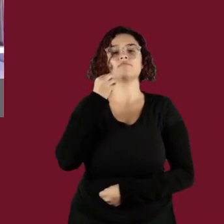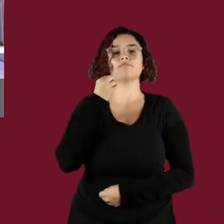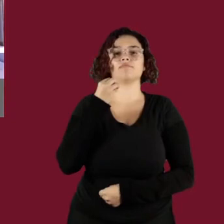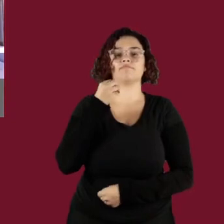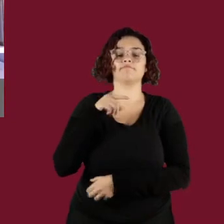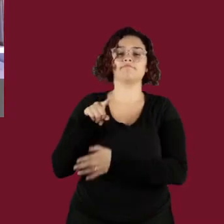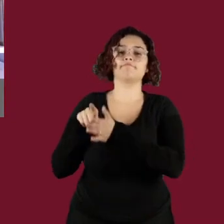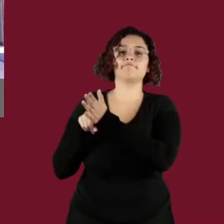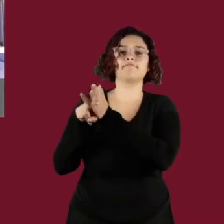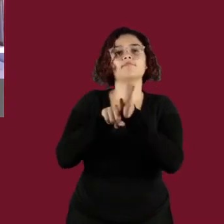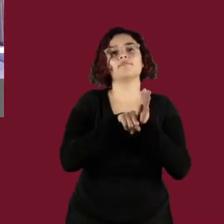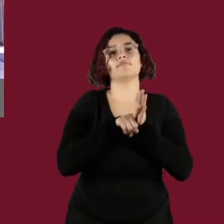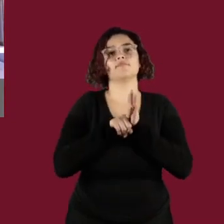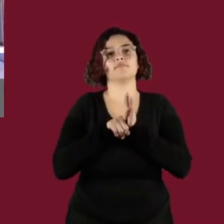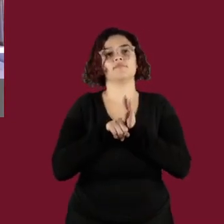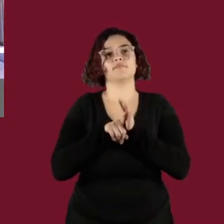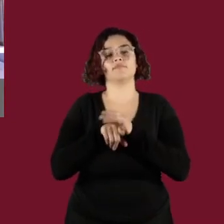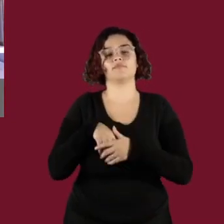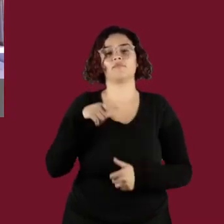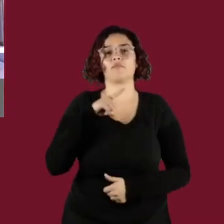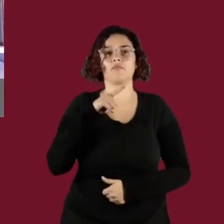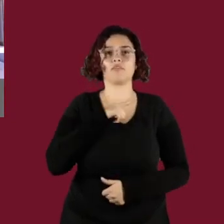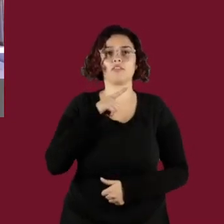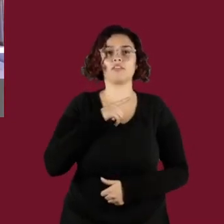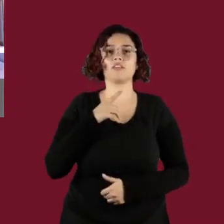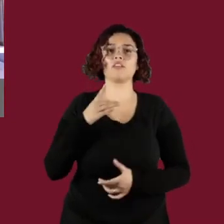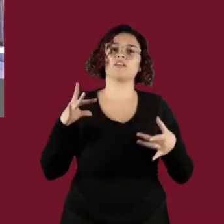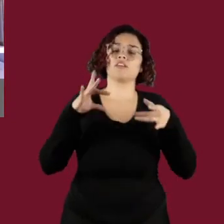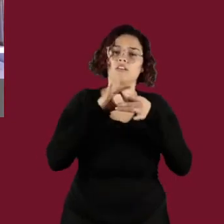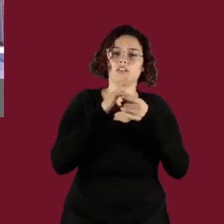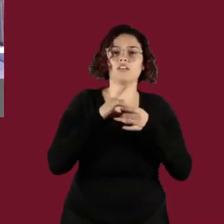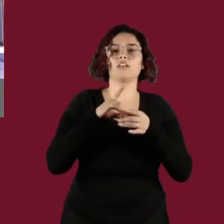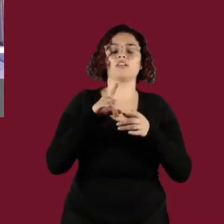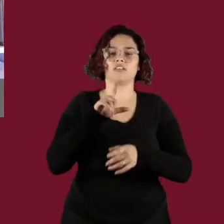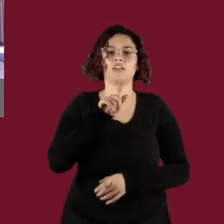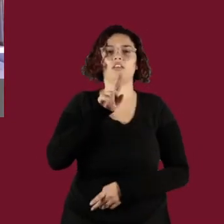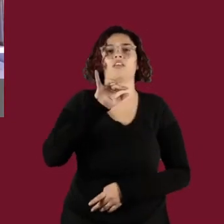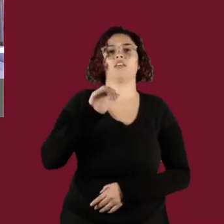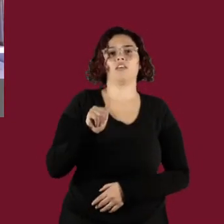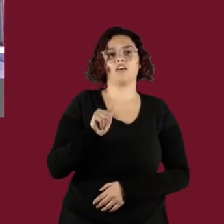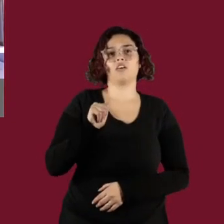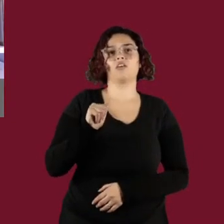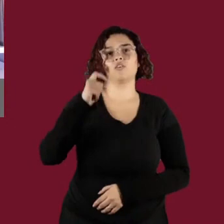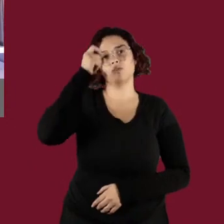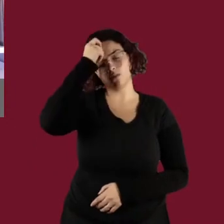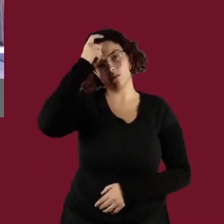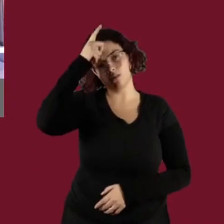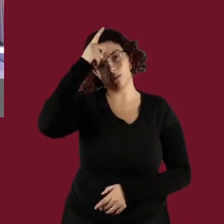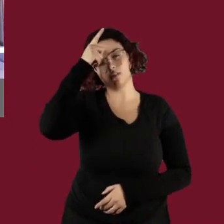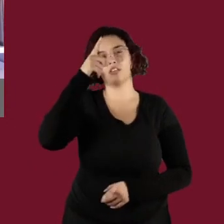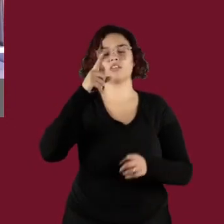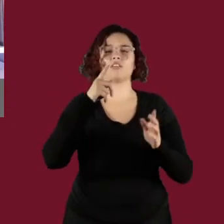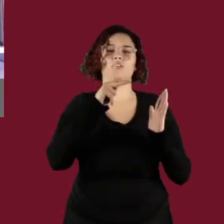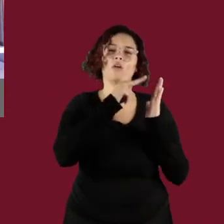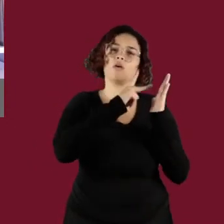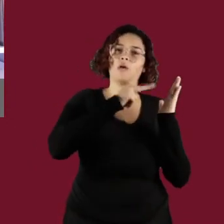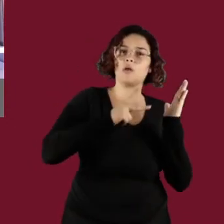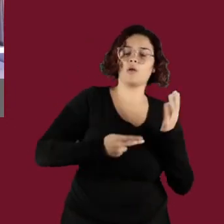é? Nós temos vários dias ligados à cultura durante o ano. Temos o dia ligado à poesia, não é